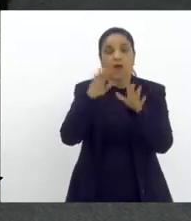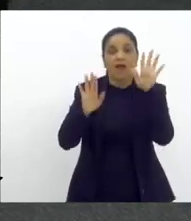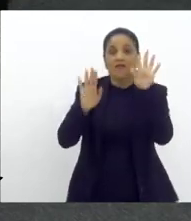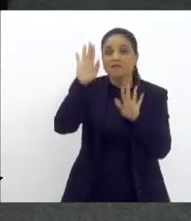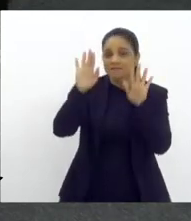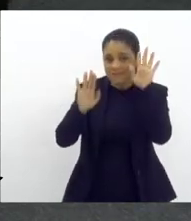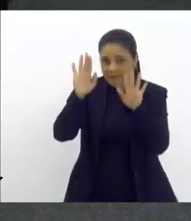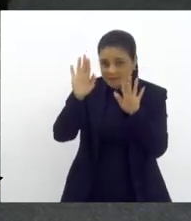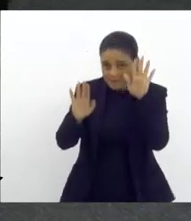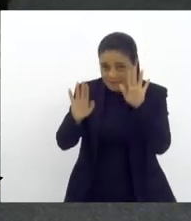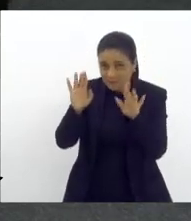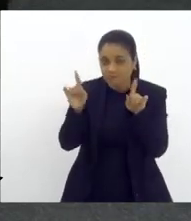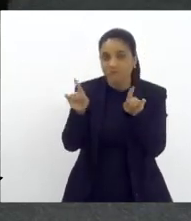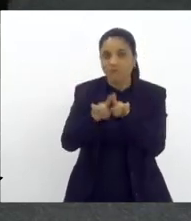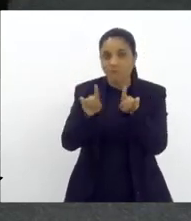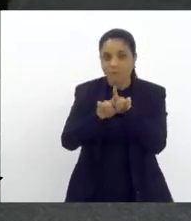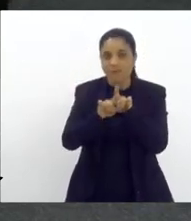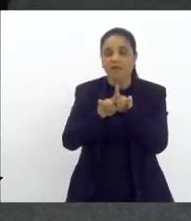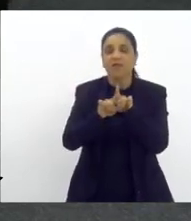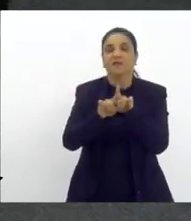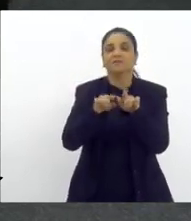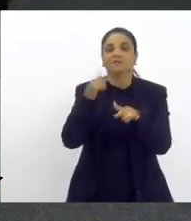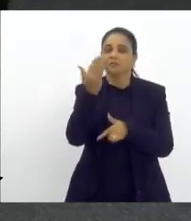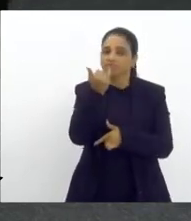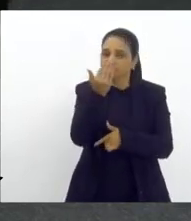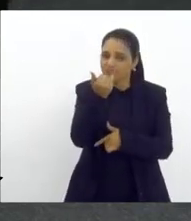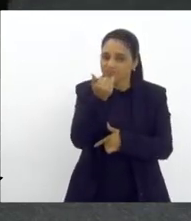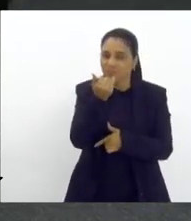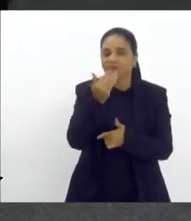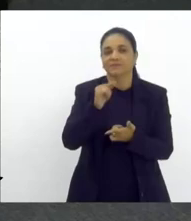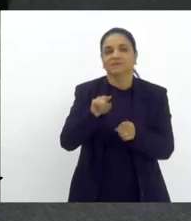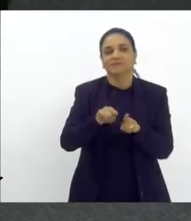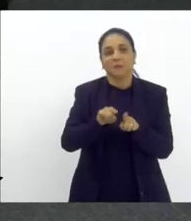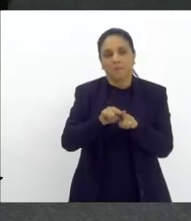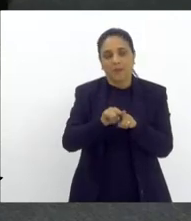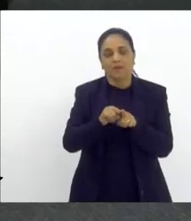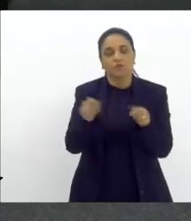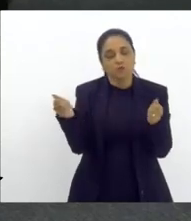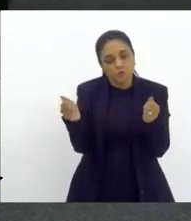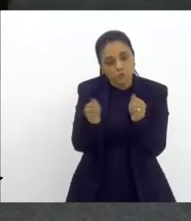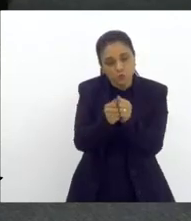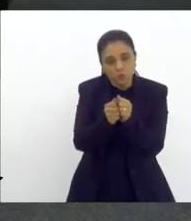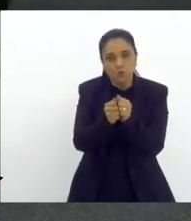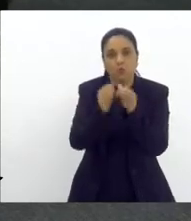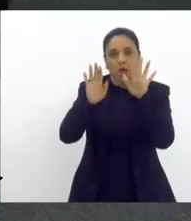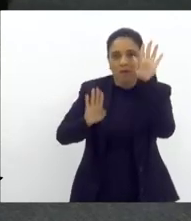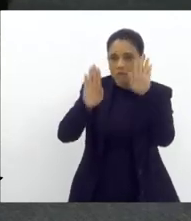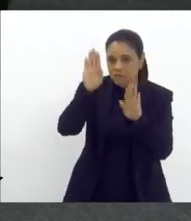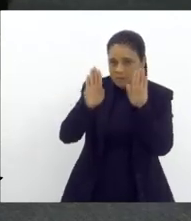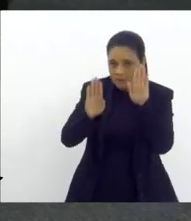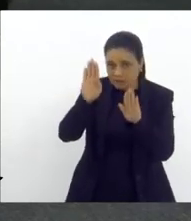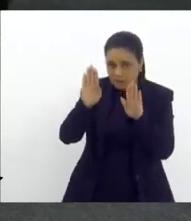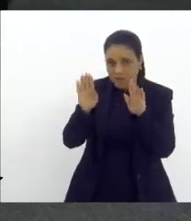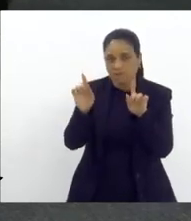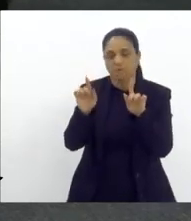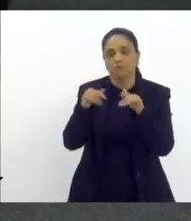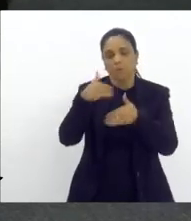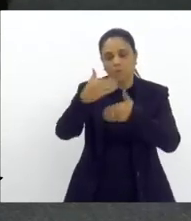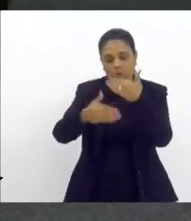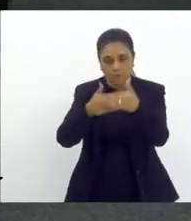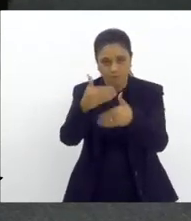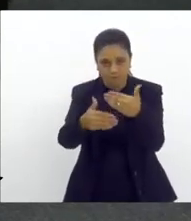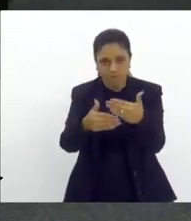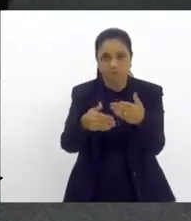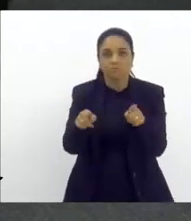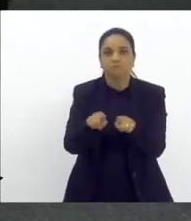para o serviço de alimentação concomitante já está sendo feito todo o processo licitatório nós sabemos para